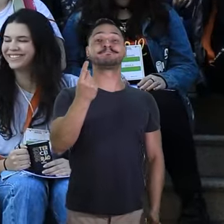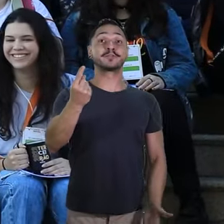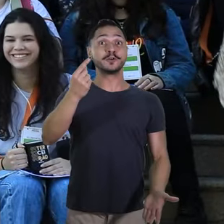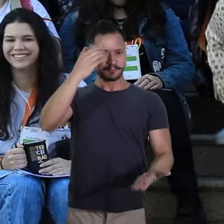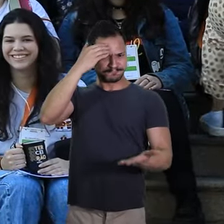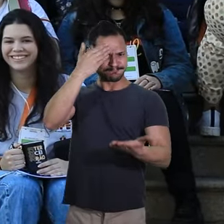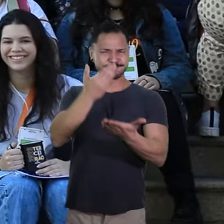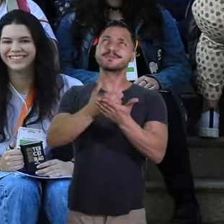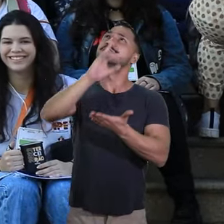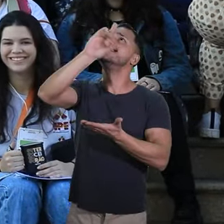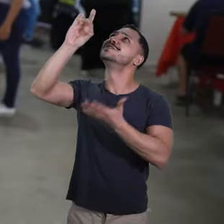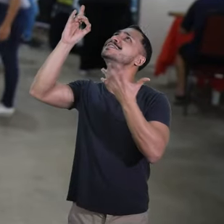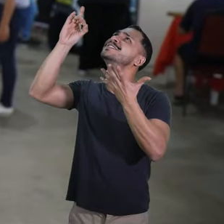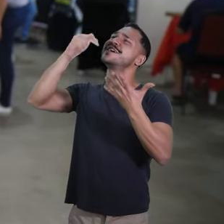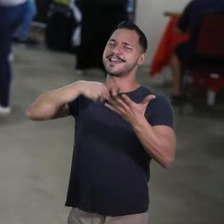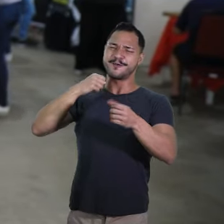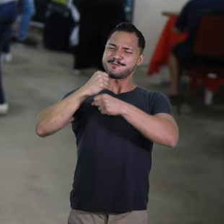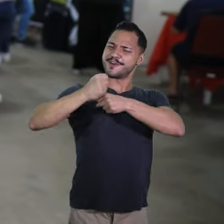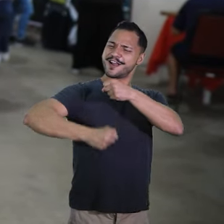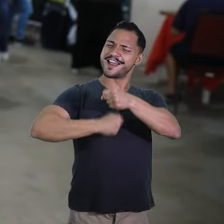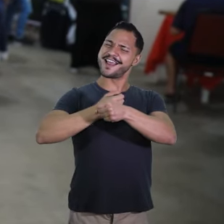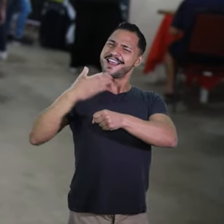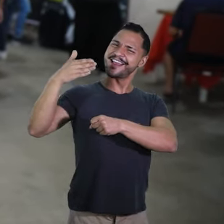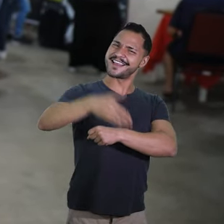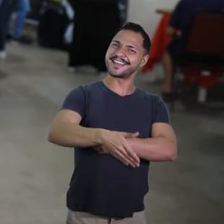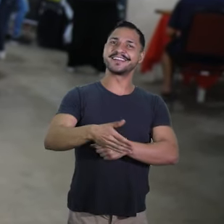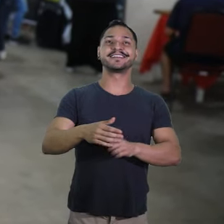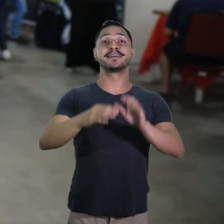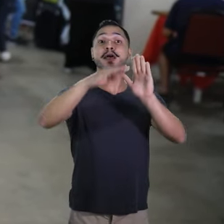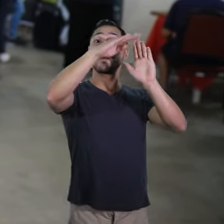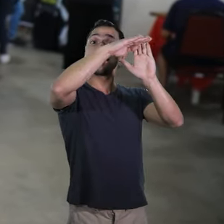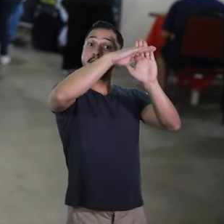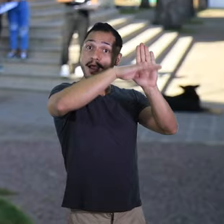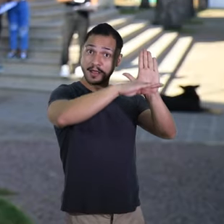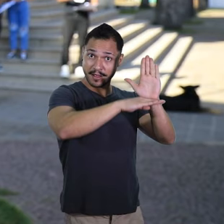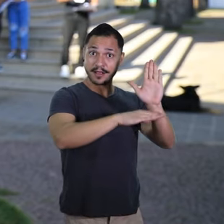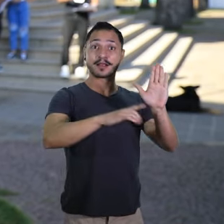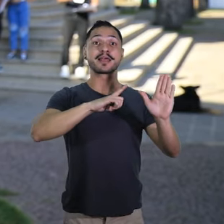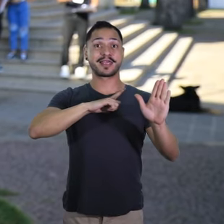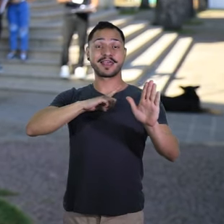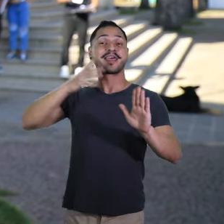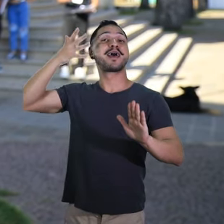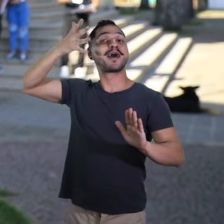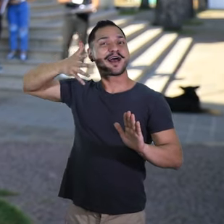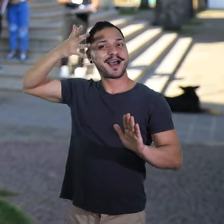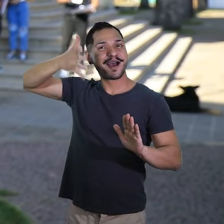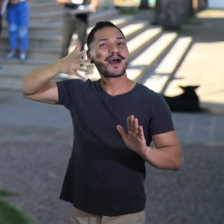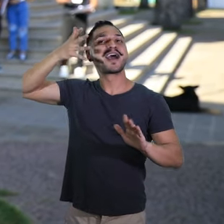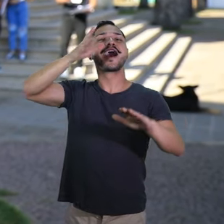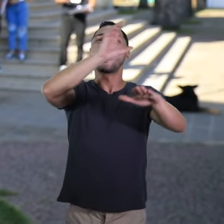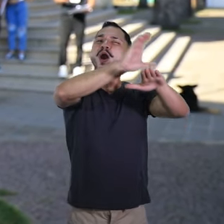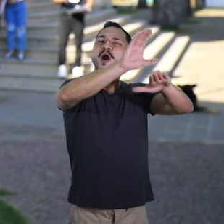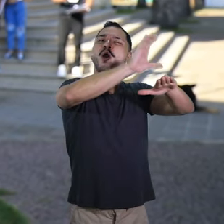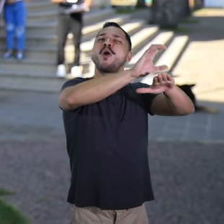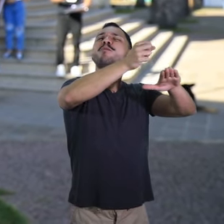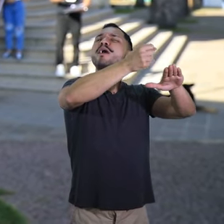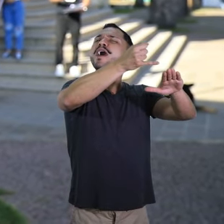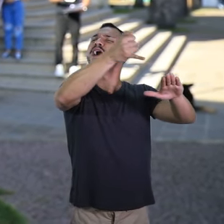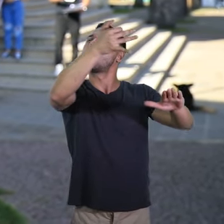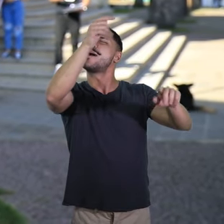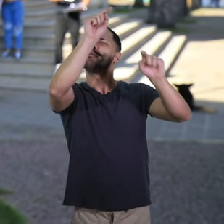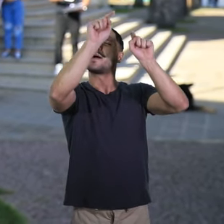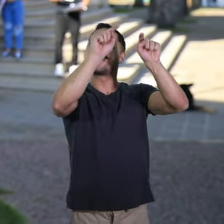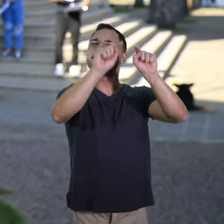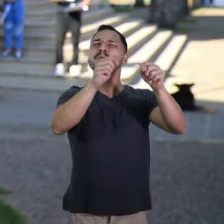já é uma oportunidade única para mim. E eu creio que ano que vem, se Deus quiser, eu vou estar aqui estudando. A programação, ela é baseada em palestras